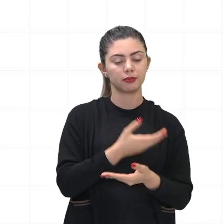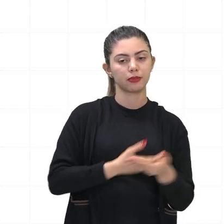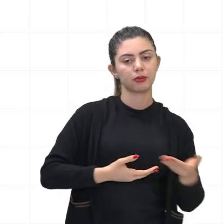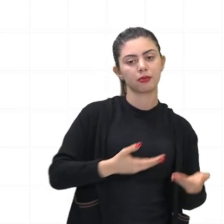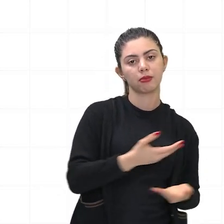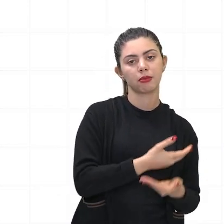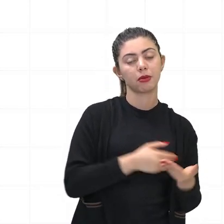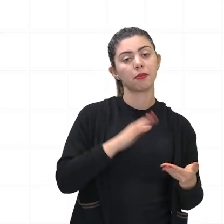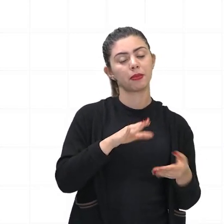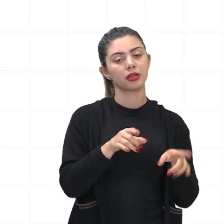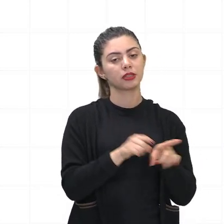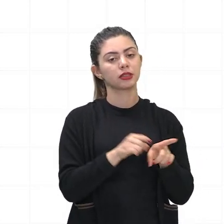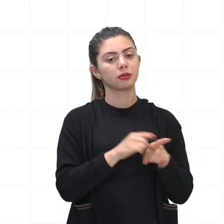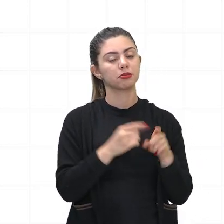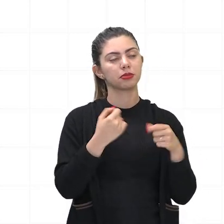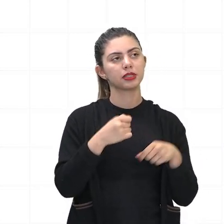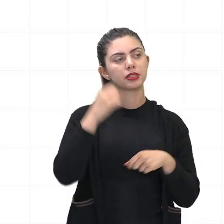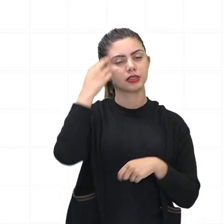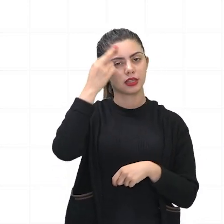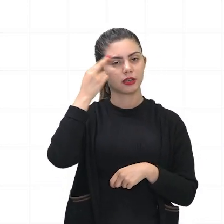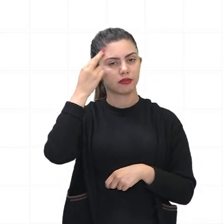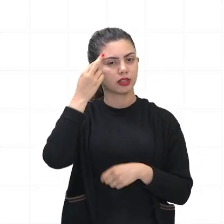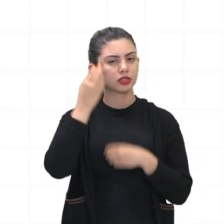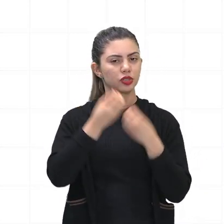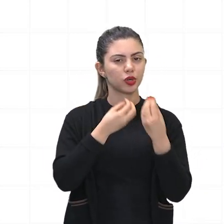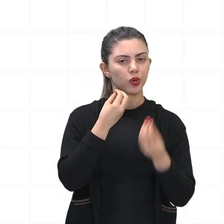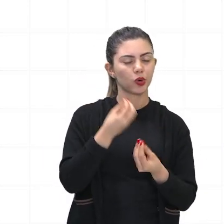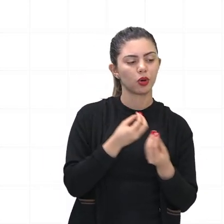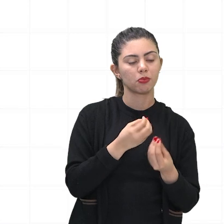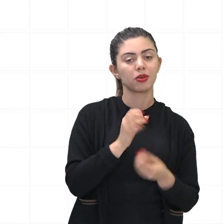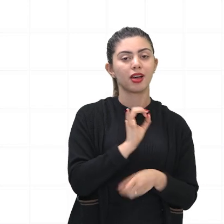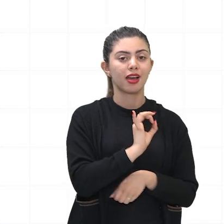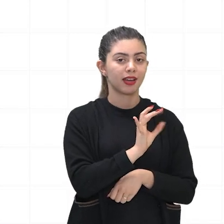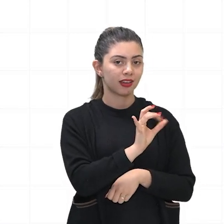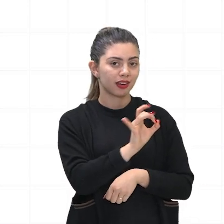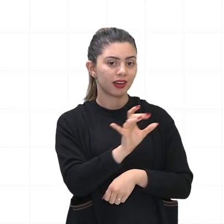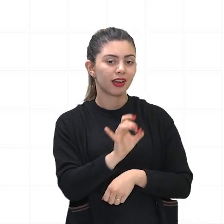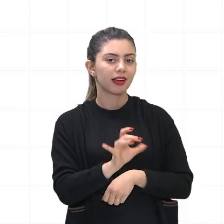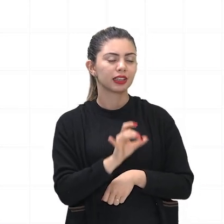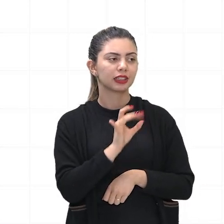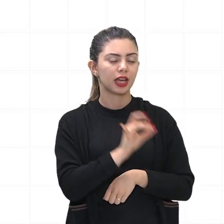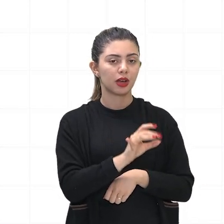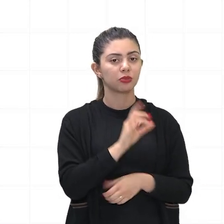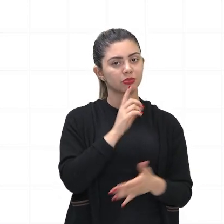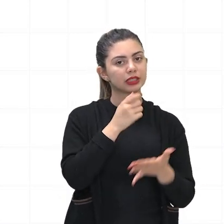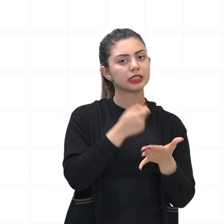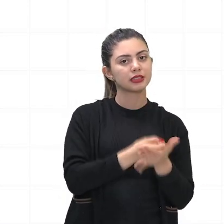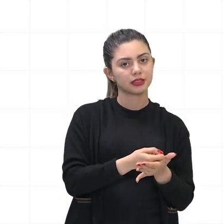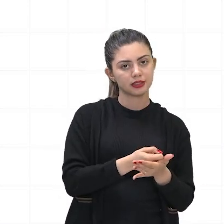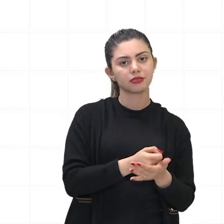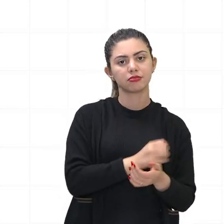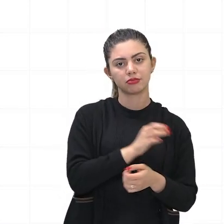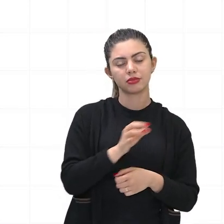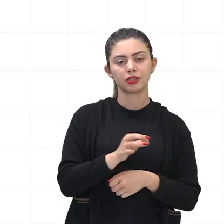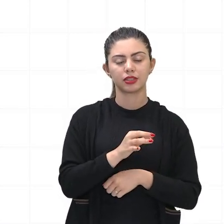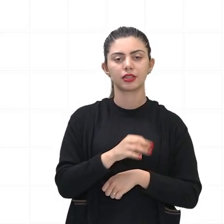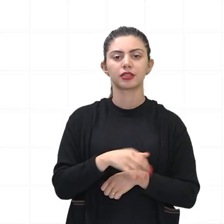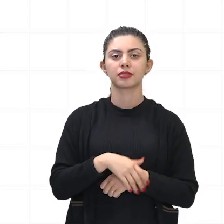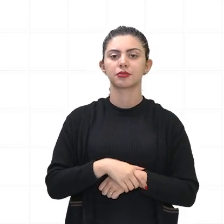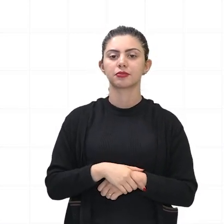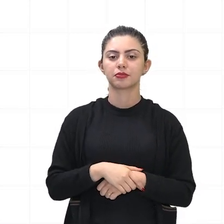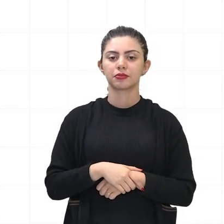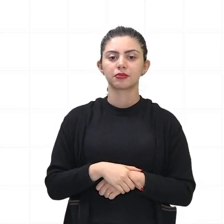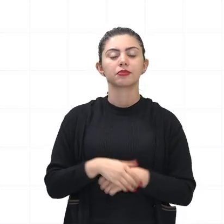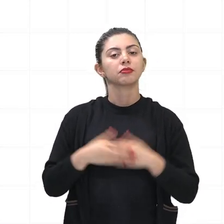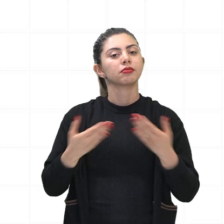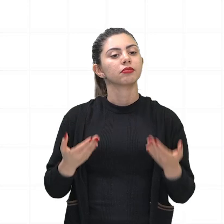tempo tinham que pensar a dimensão das suas próprias decisões, da sua própria